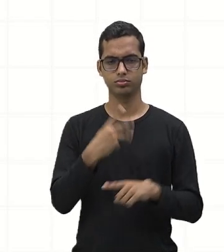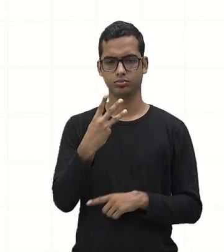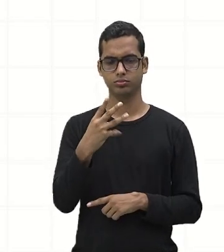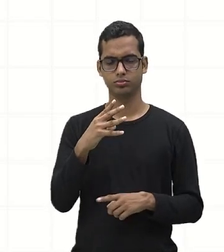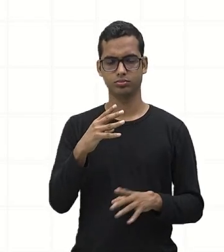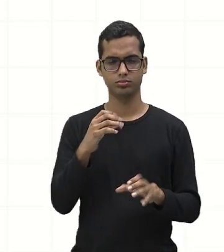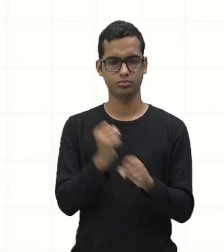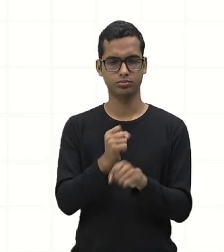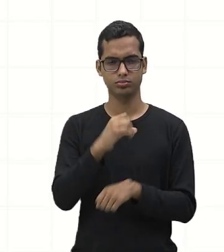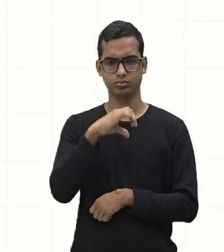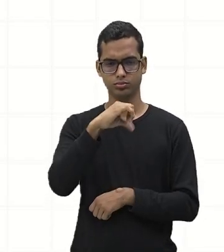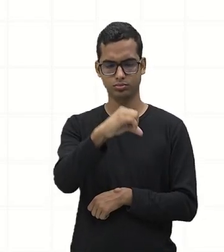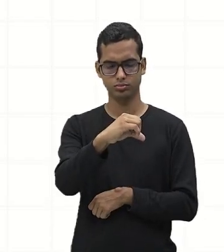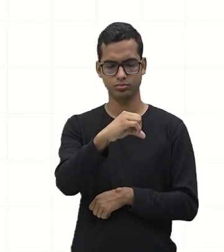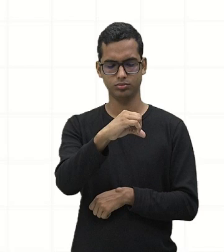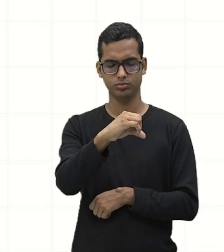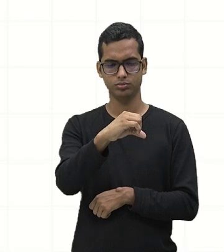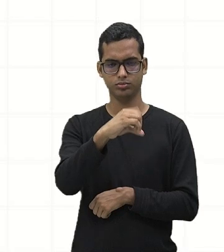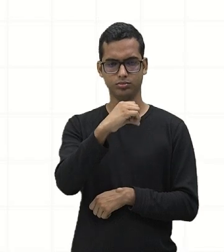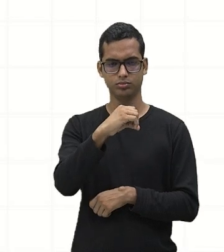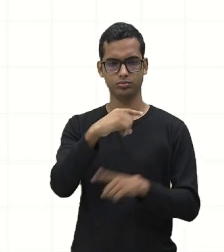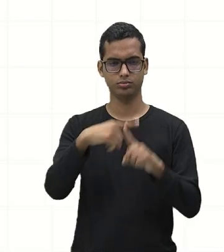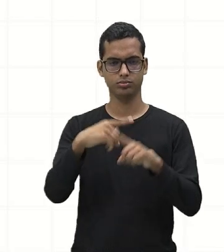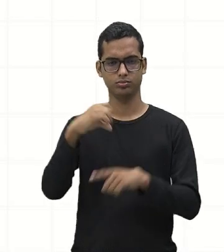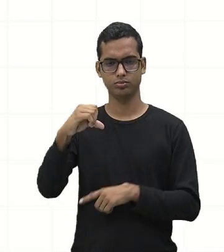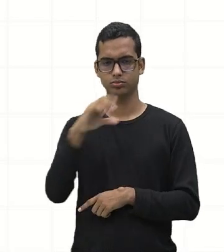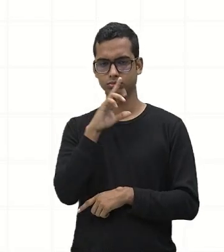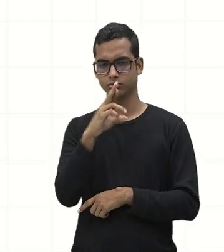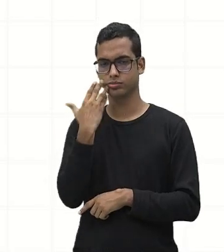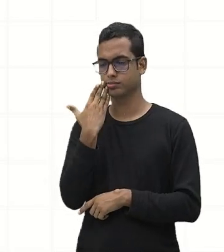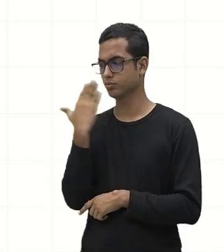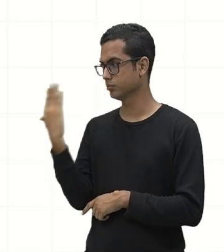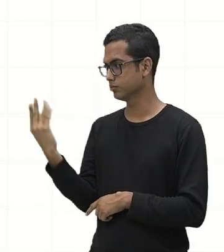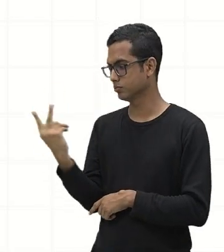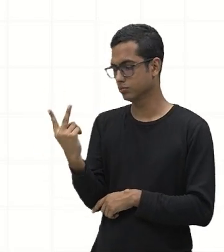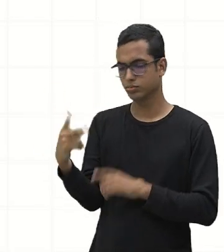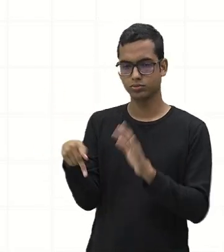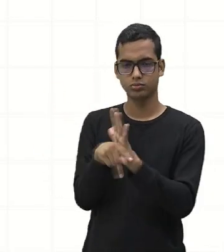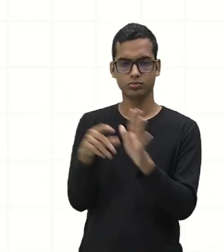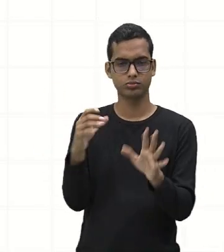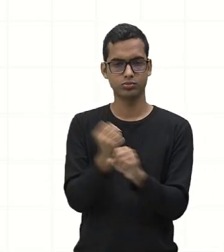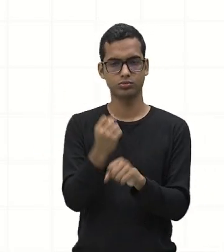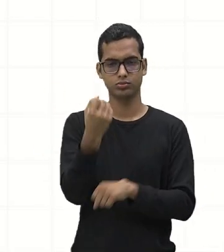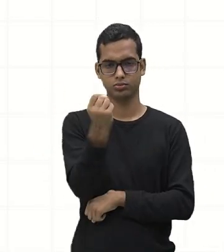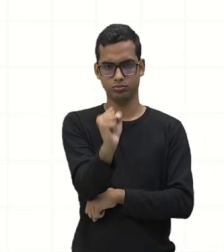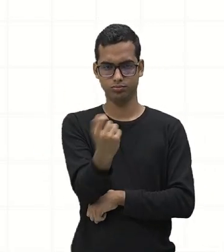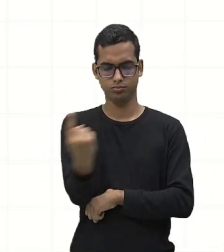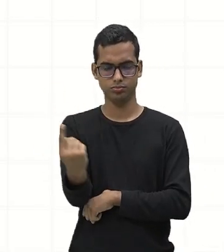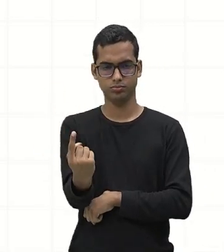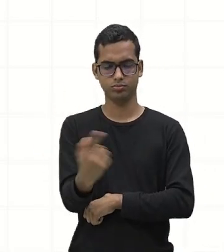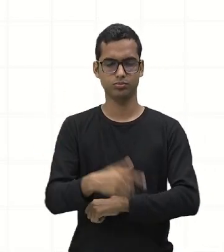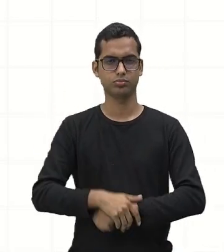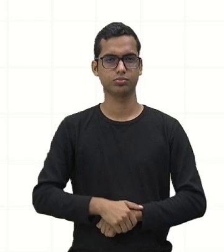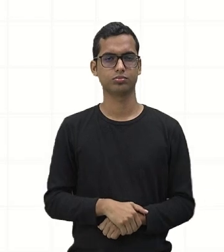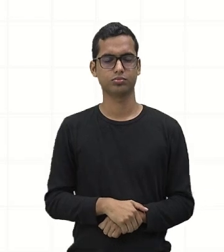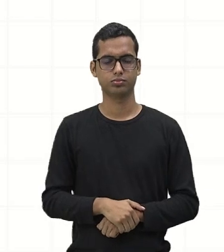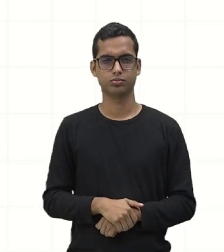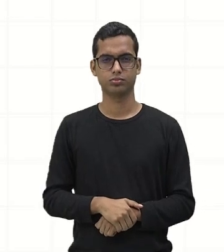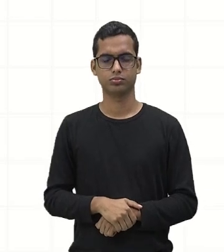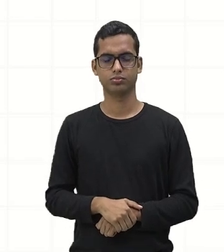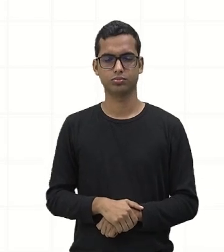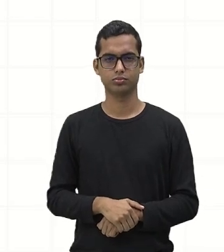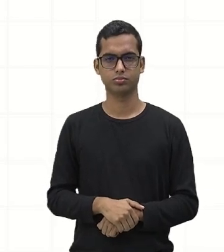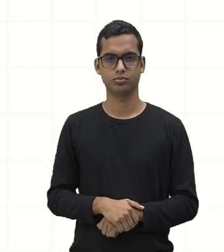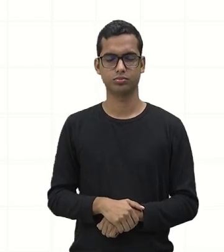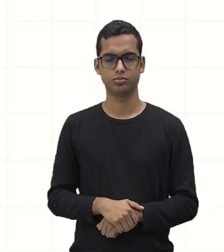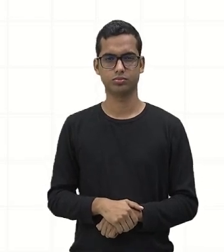9, 81, tá? Você também podia fazer 3 vezes 3, 9, 3 vezes 9, 27, vezes